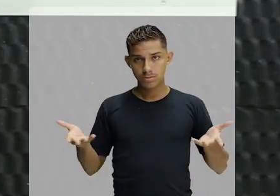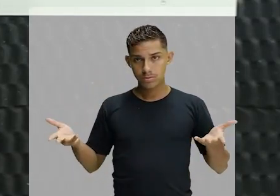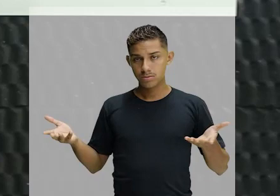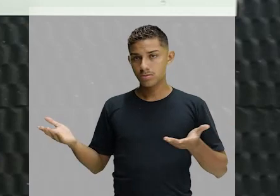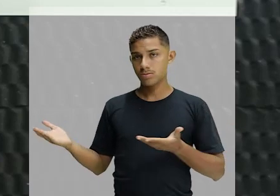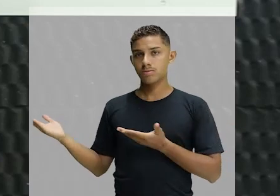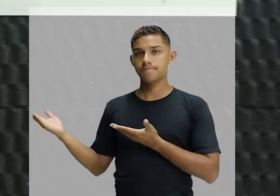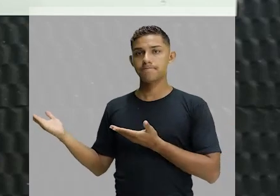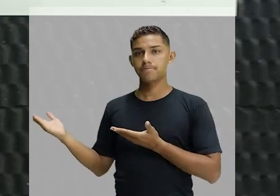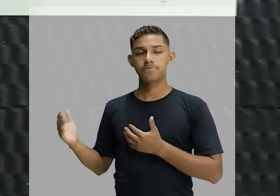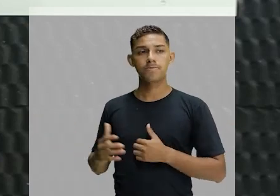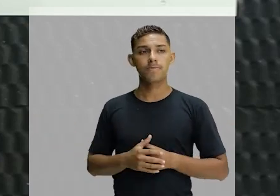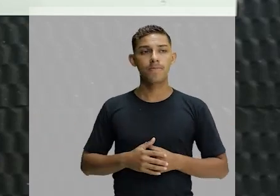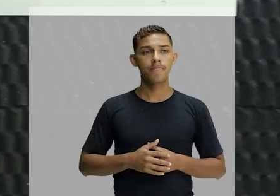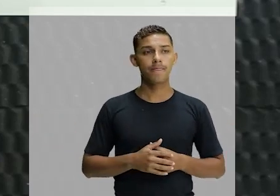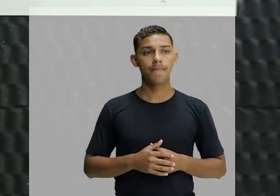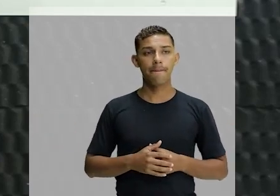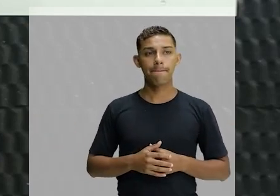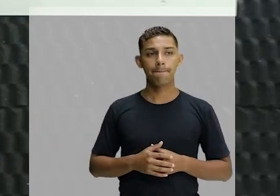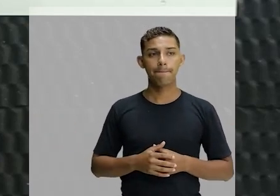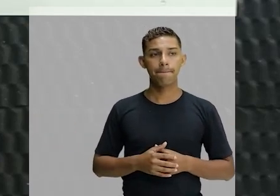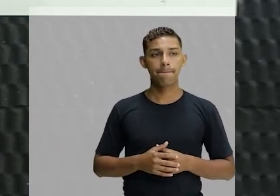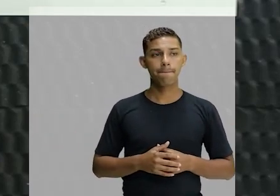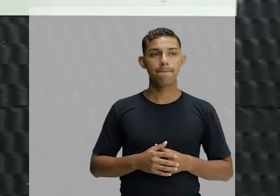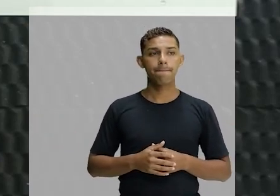x menos 1 ao quadrado,